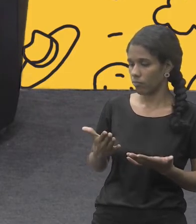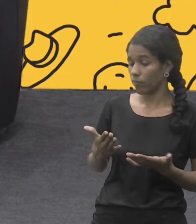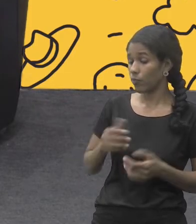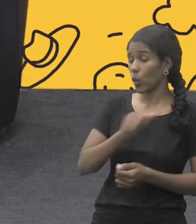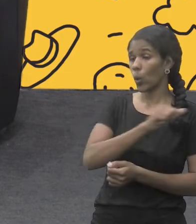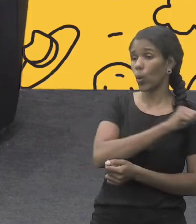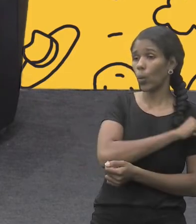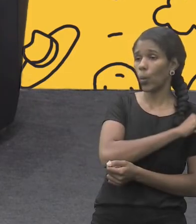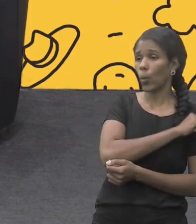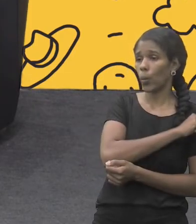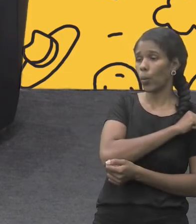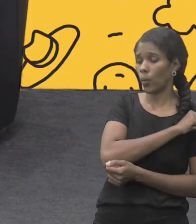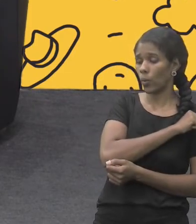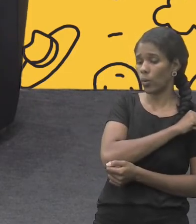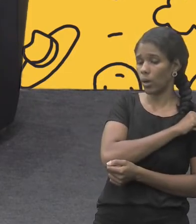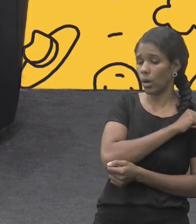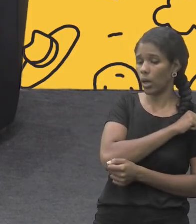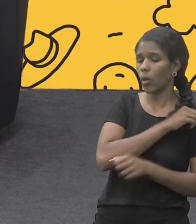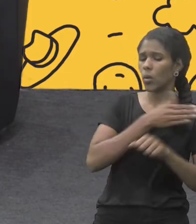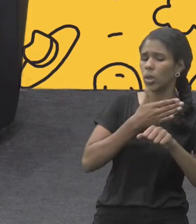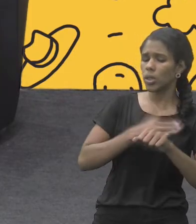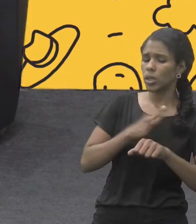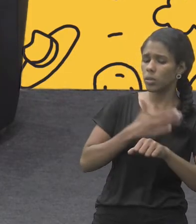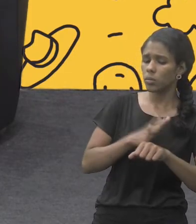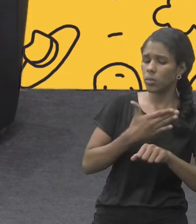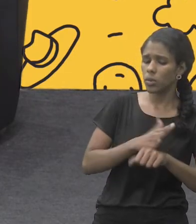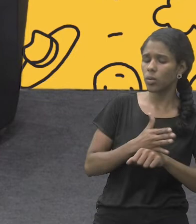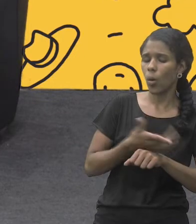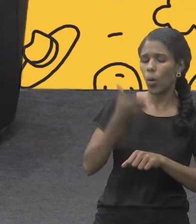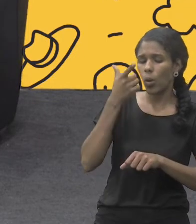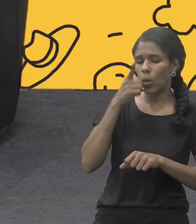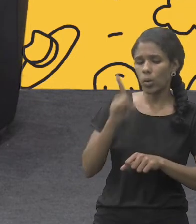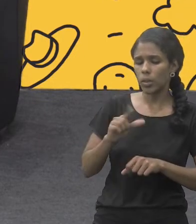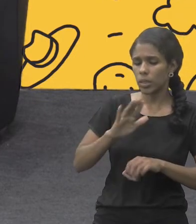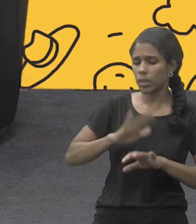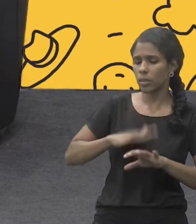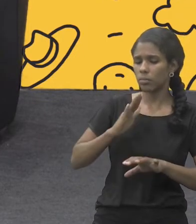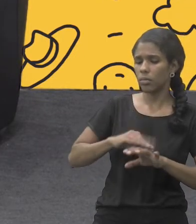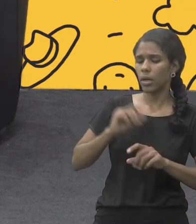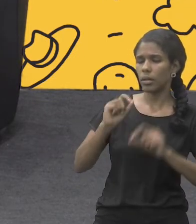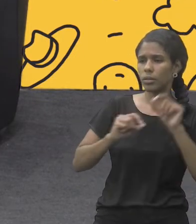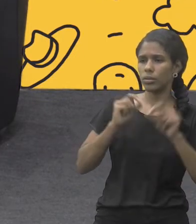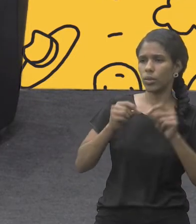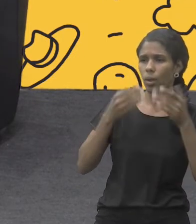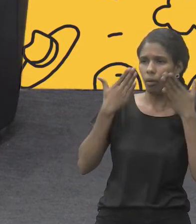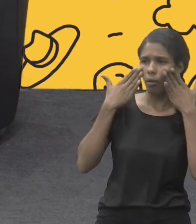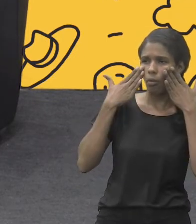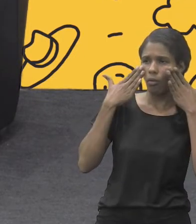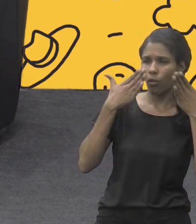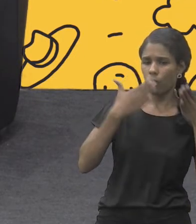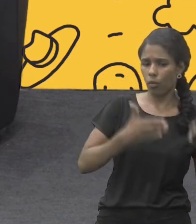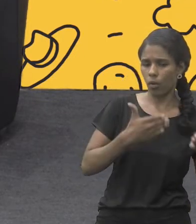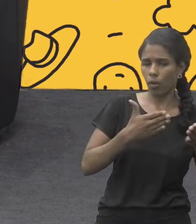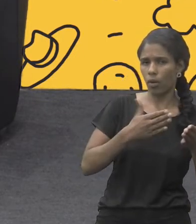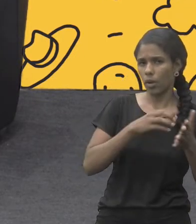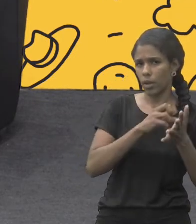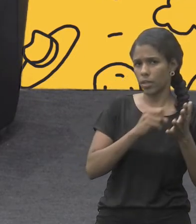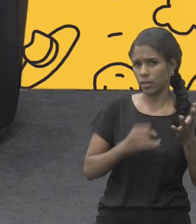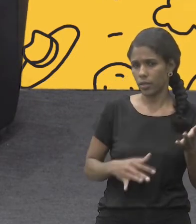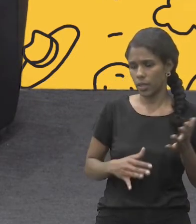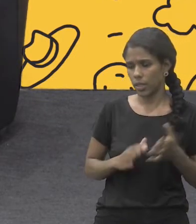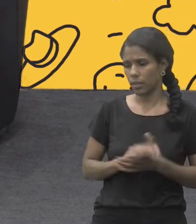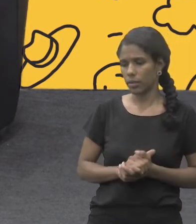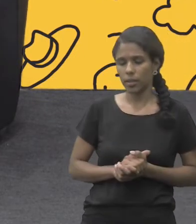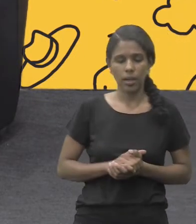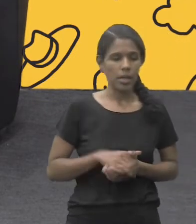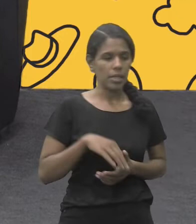estão treinando, por exemplo, você está treinando o judô. Aí você vê lá que as Olimpíadas lá e tem um treino de judô, uma luta de judô passando na